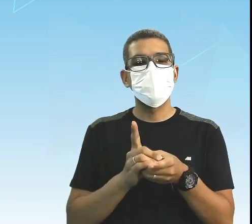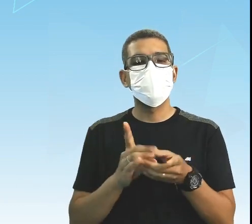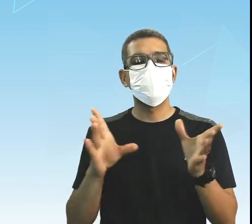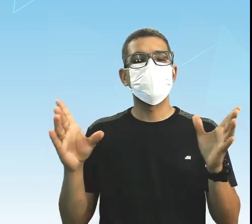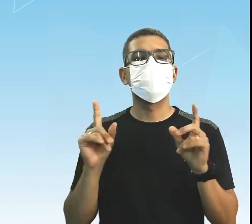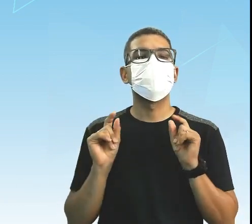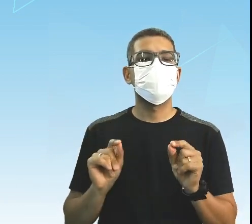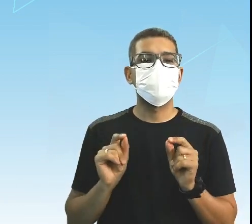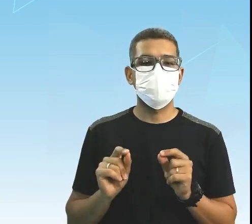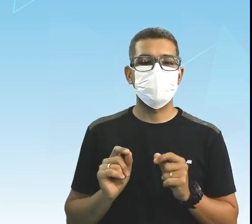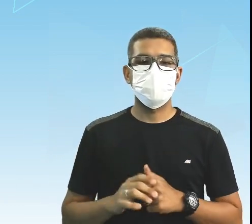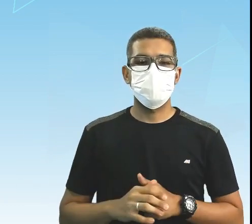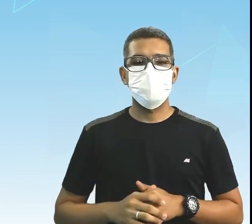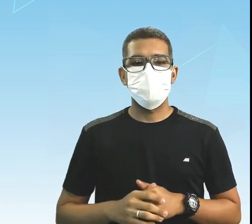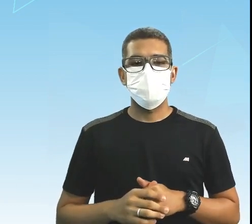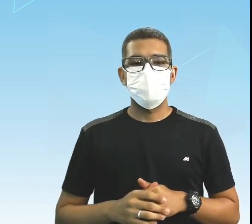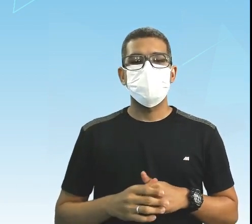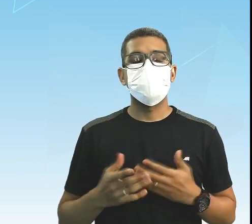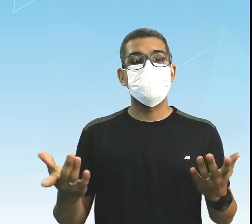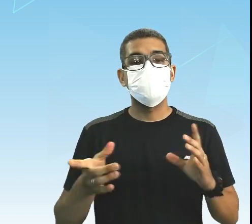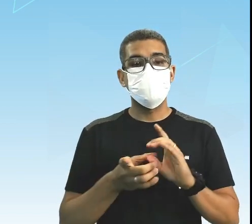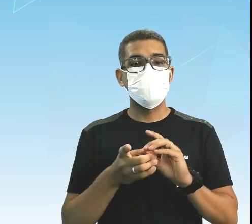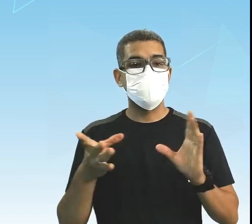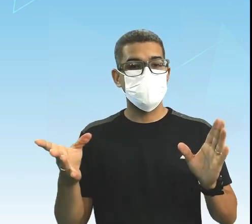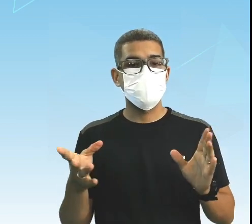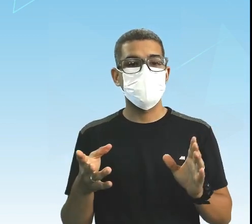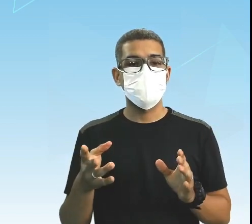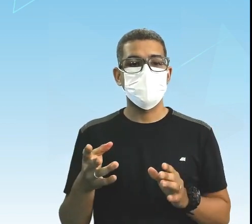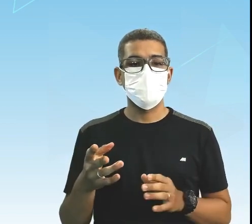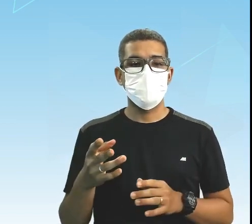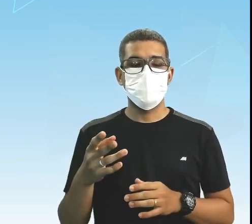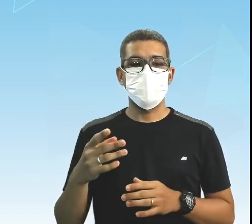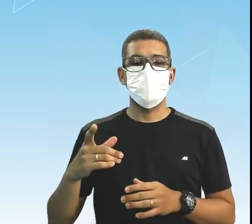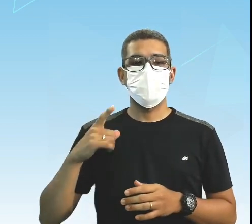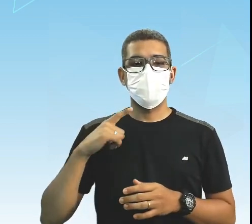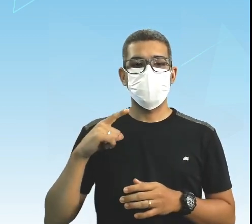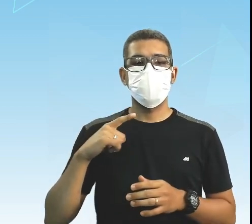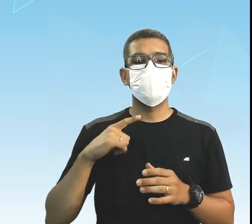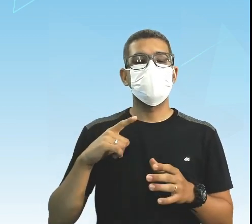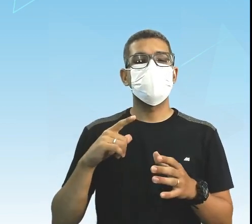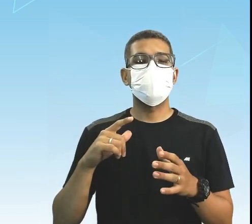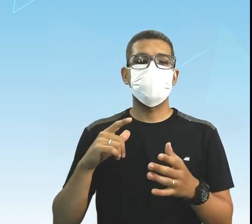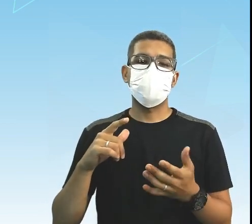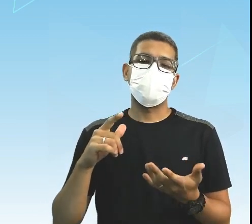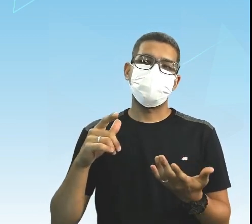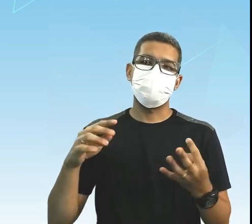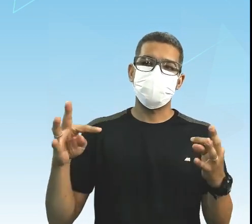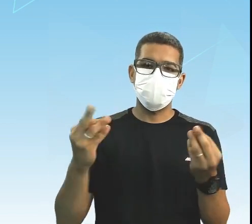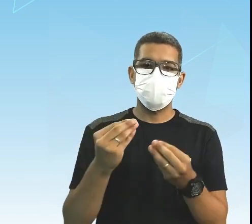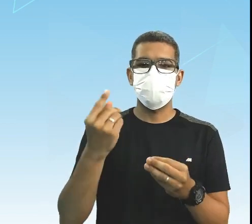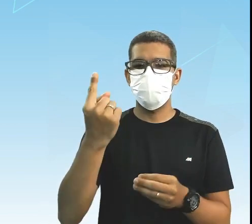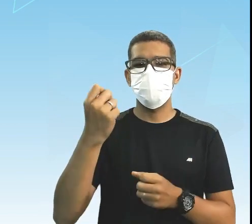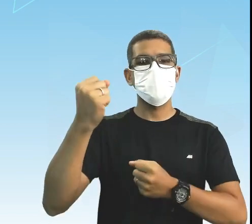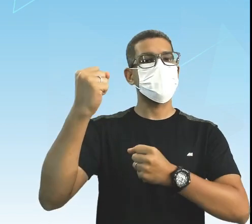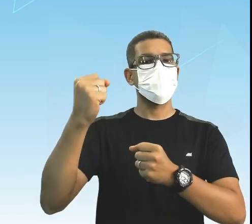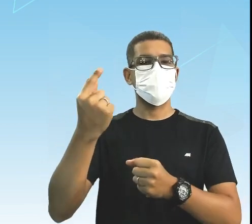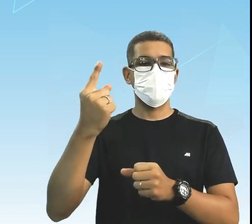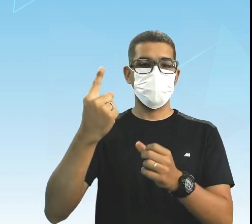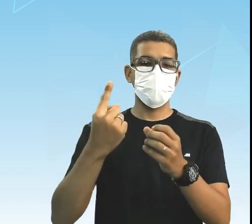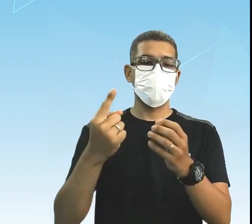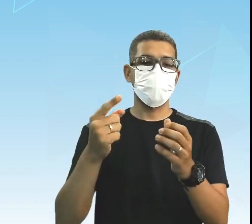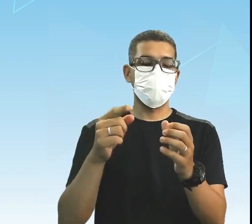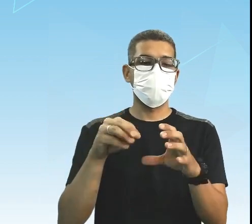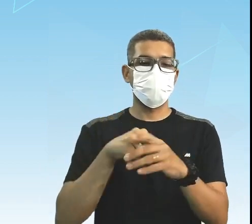seria? Pois, dentro da democracia, nada vai te impedir a concentração dos poderes de mais na mão de um só, ou de um grupo